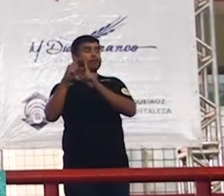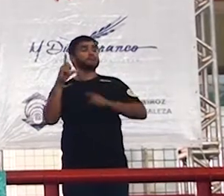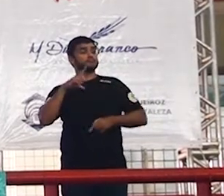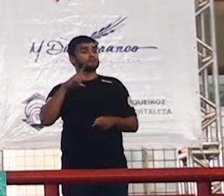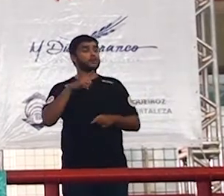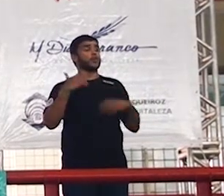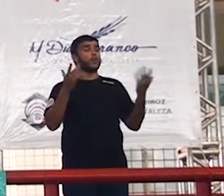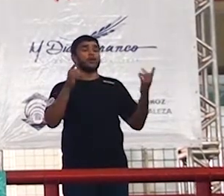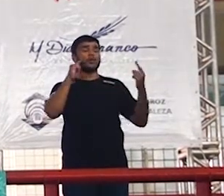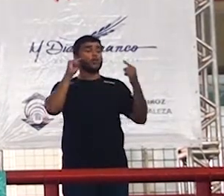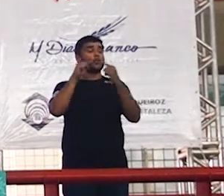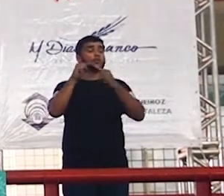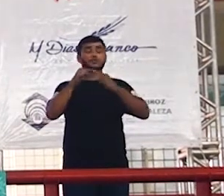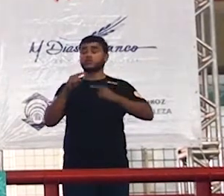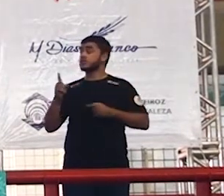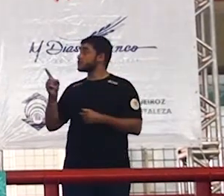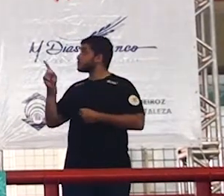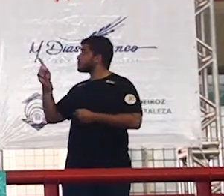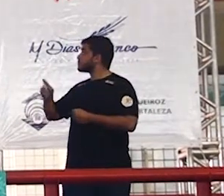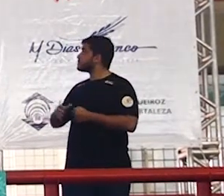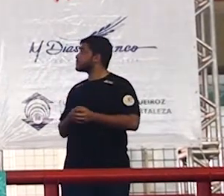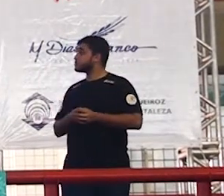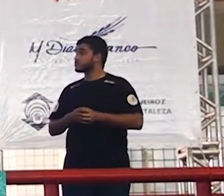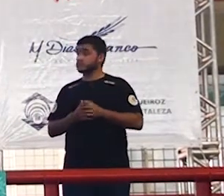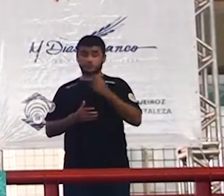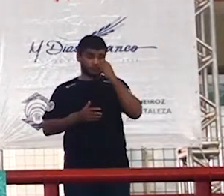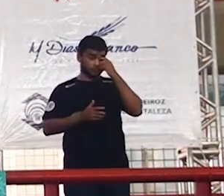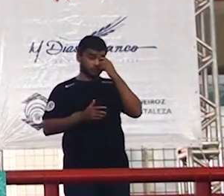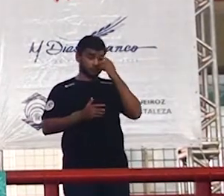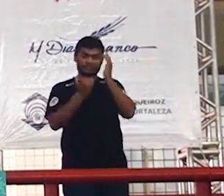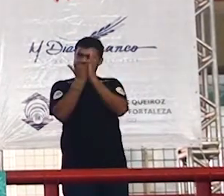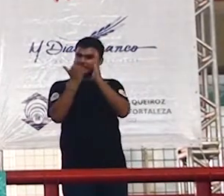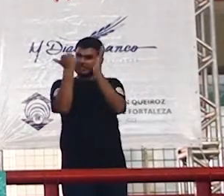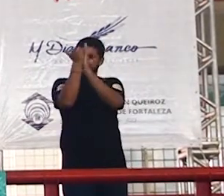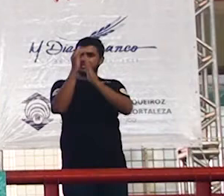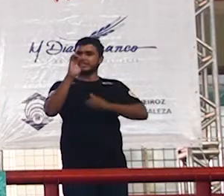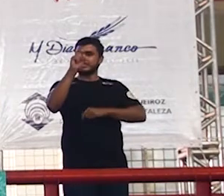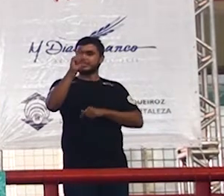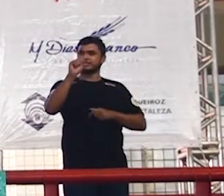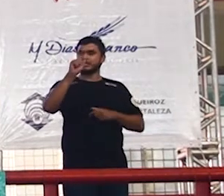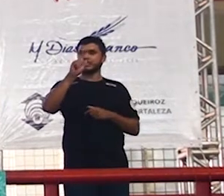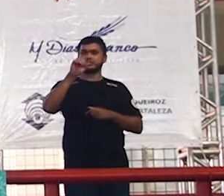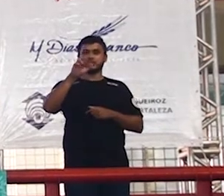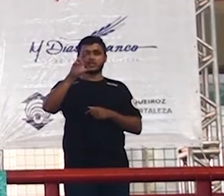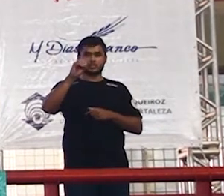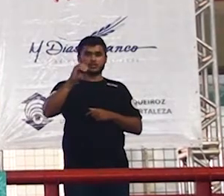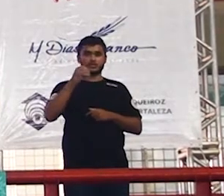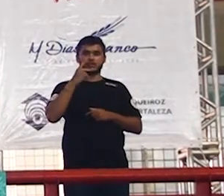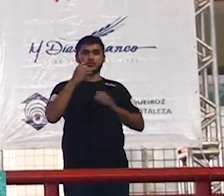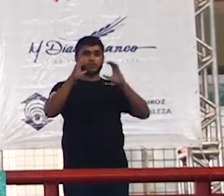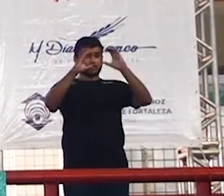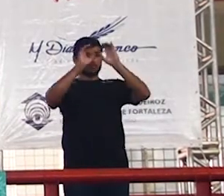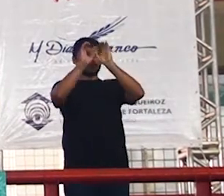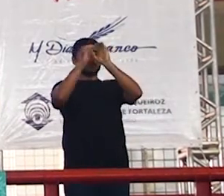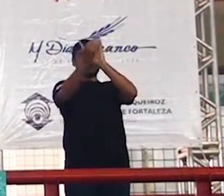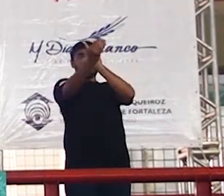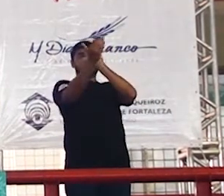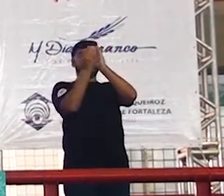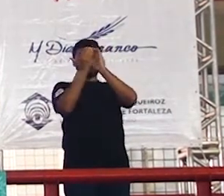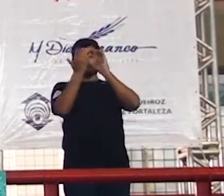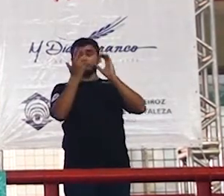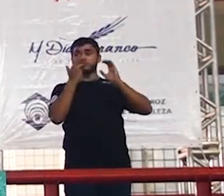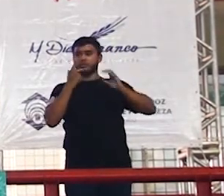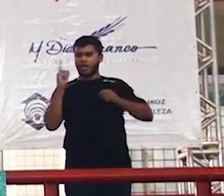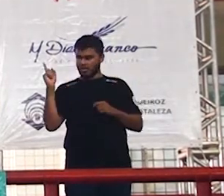aplicada aí. Qual é? Professor, é um exagero isso aí, não é não? Dizer que ela botou o binóculo e a ave está em cima dela, na